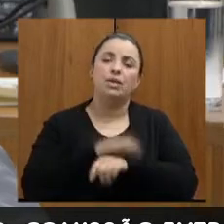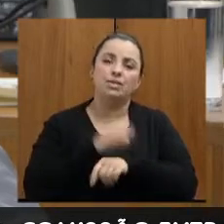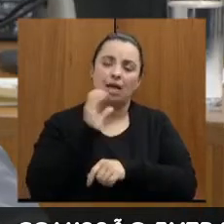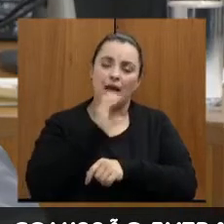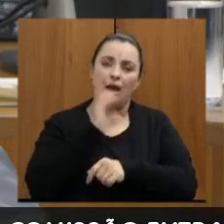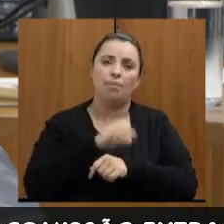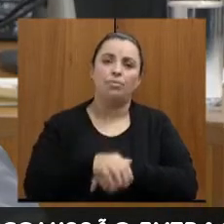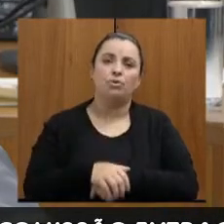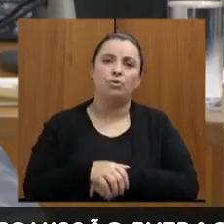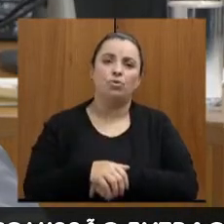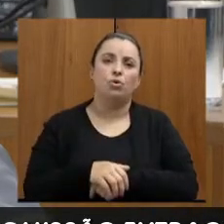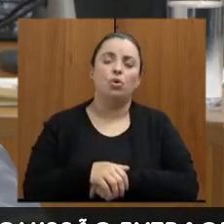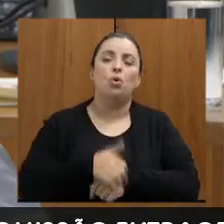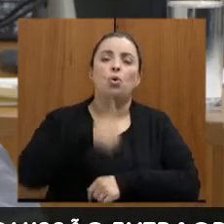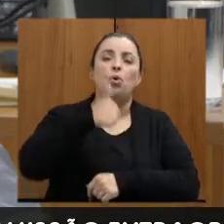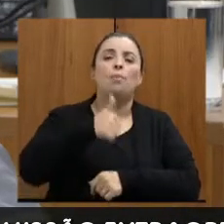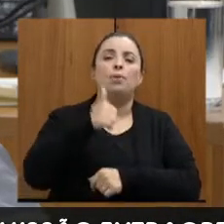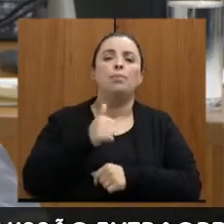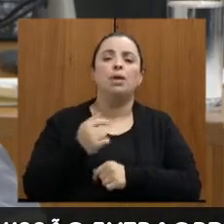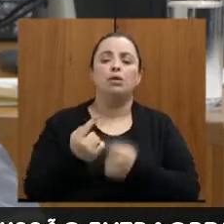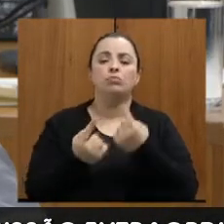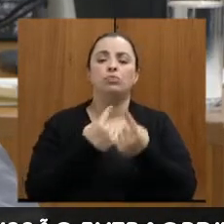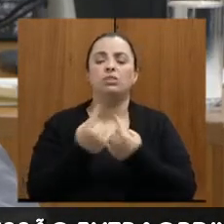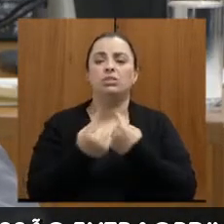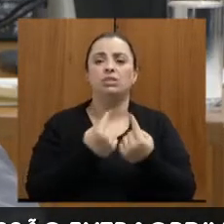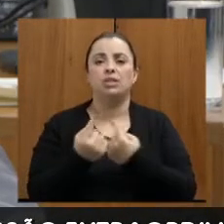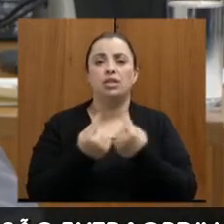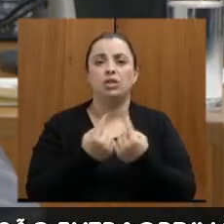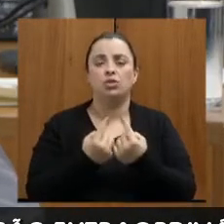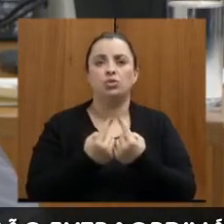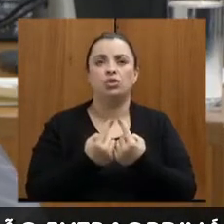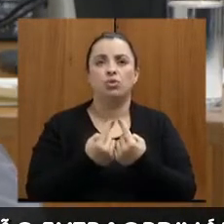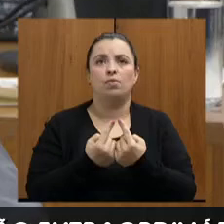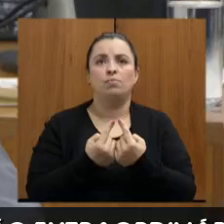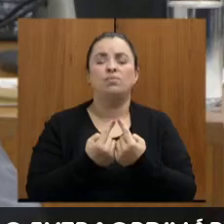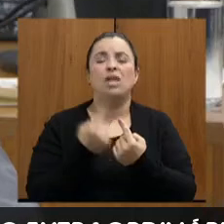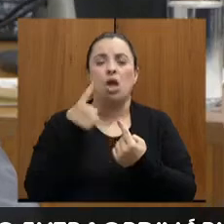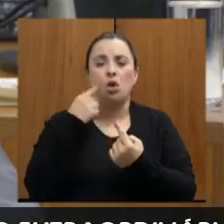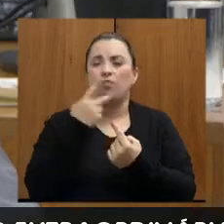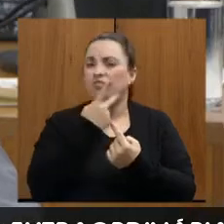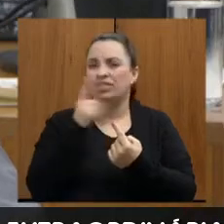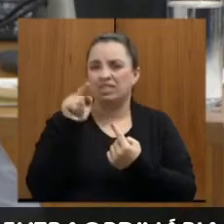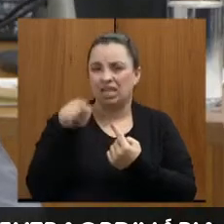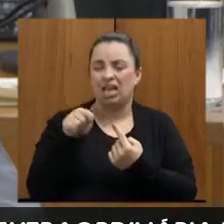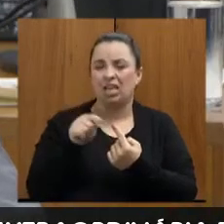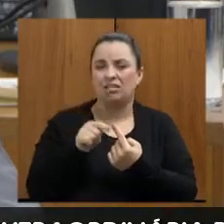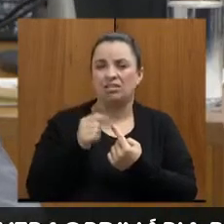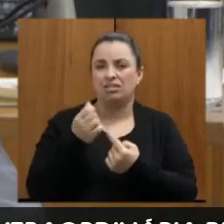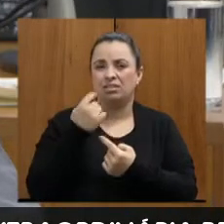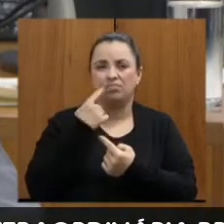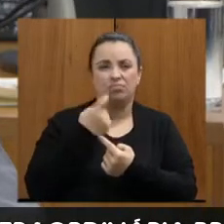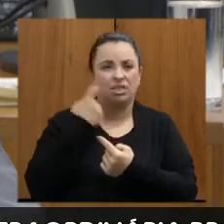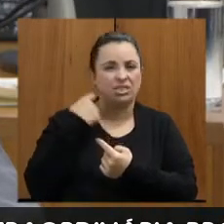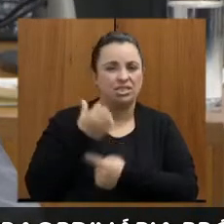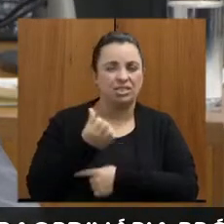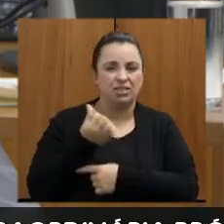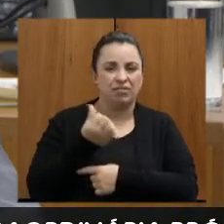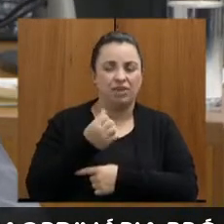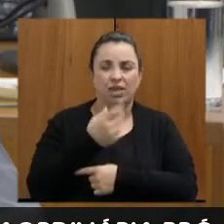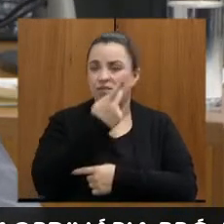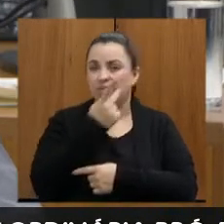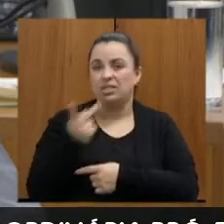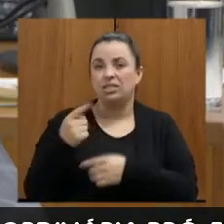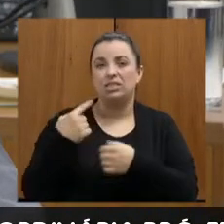primeiro trecho eu tive lá tá bem secretário esse final de semana na sexta-feira fui lá na Jaíba e aquela